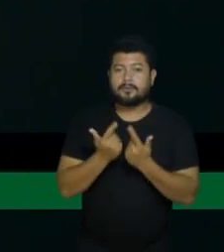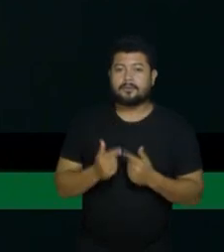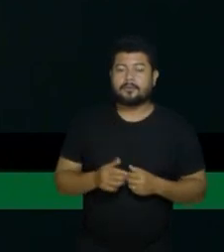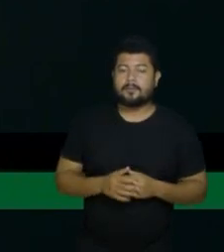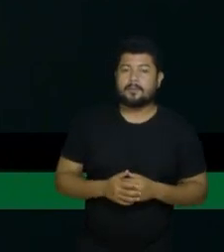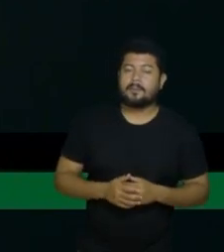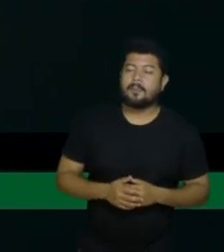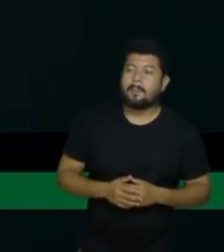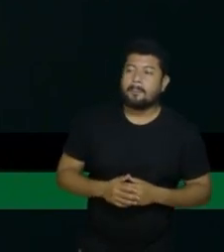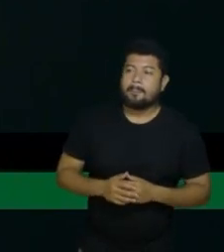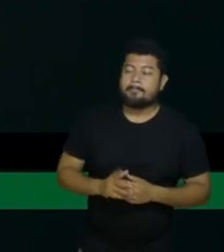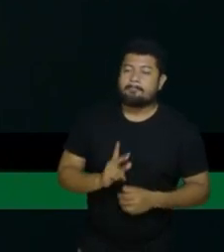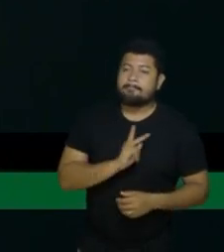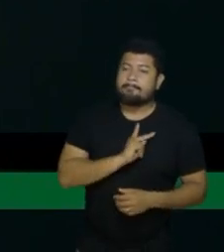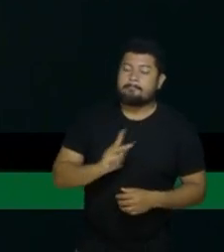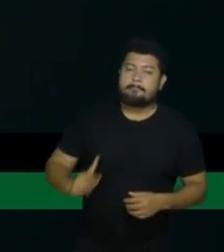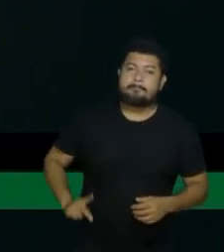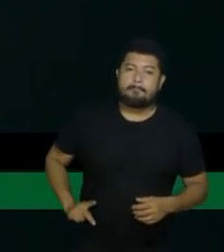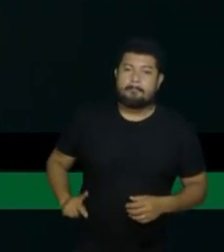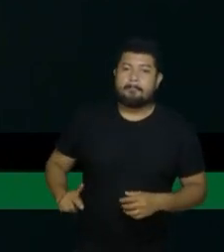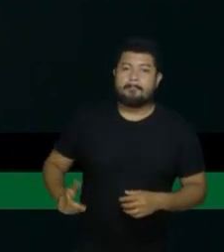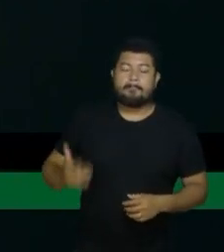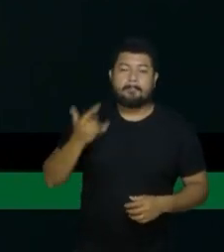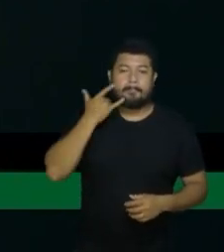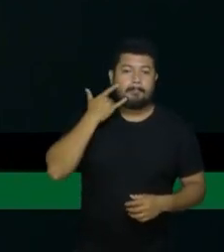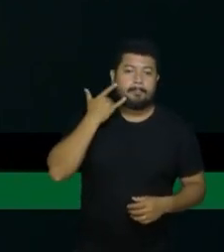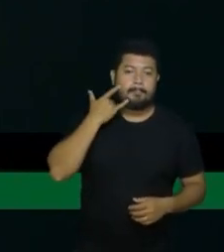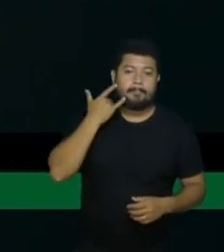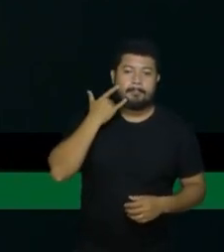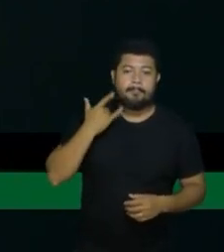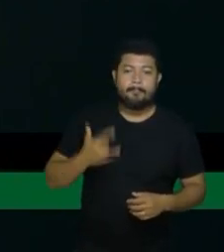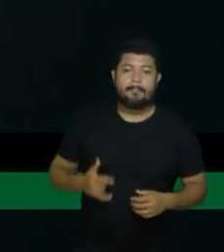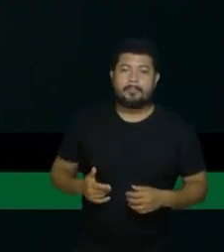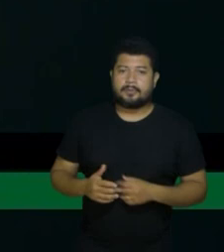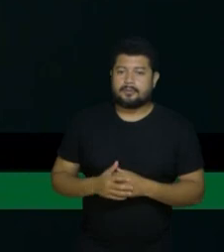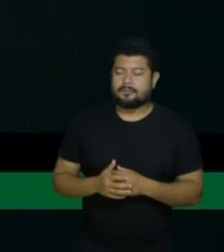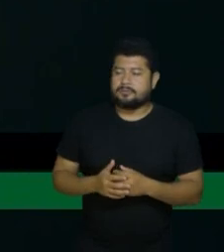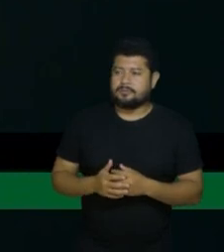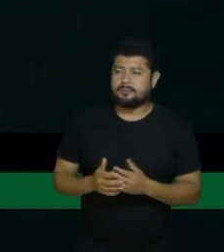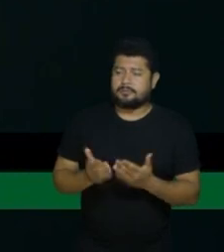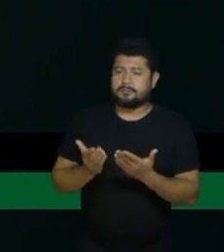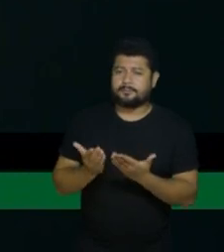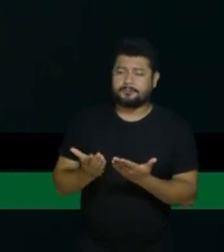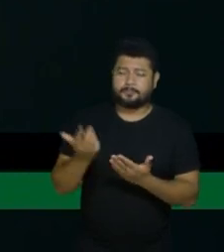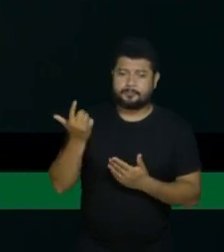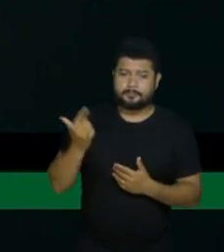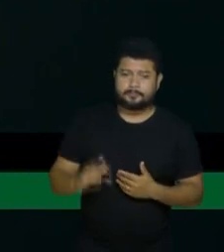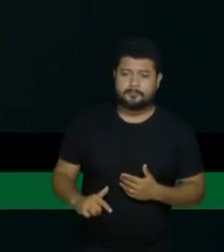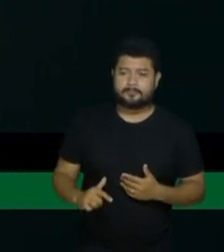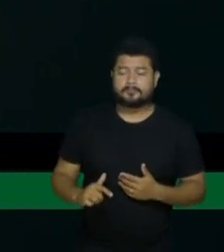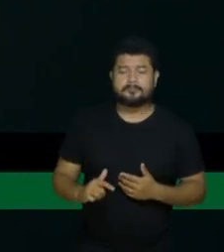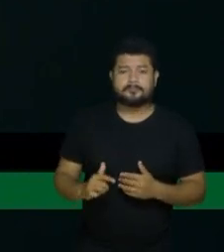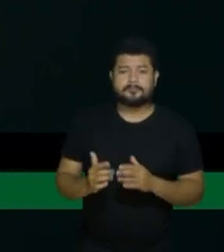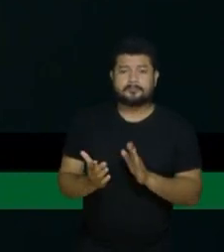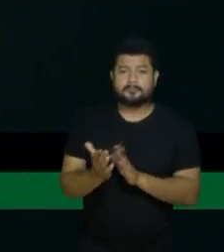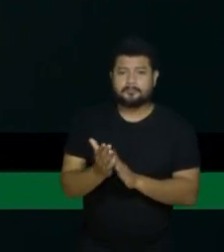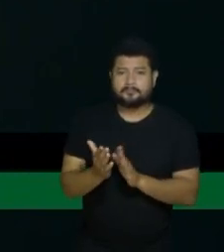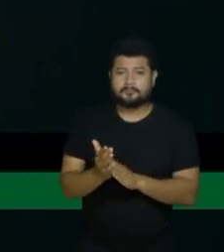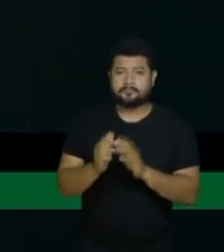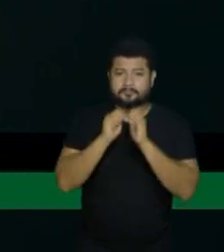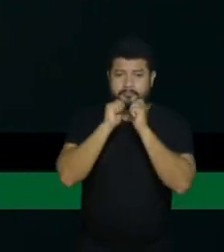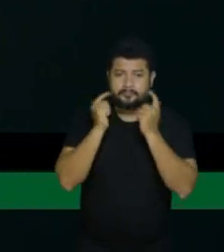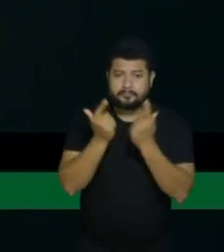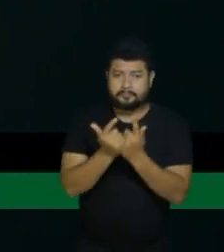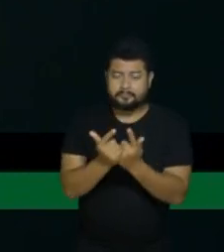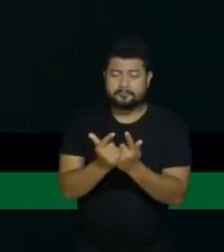presidente Deputado Mauro de Nadal mais uma vez parabéns à Assembleia